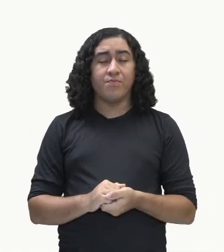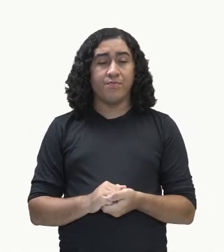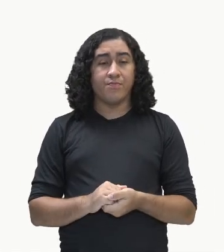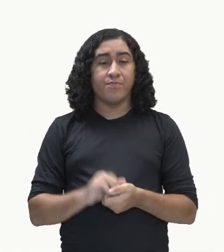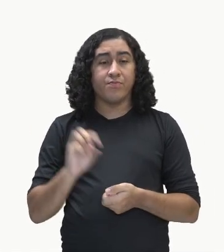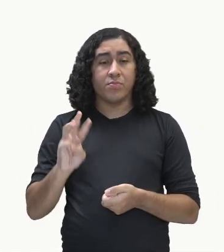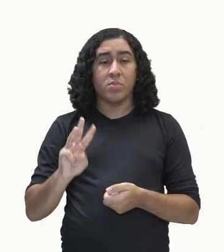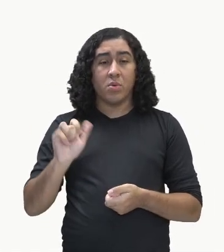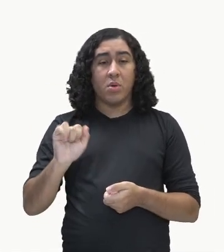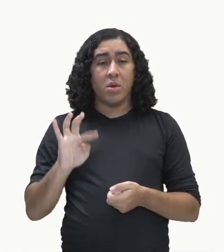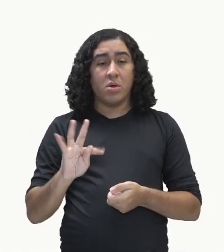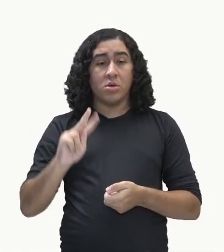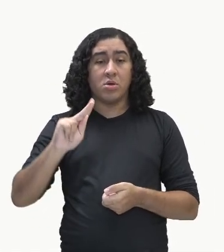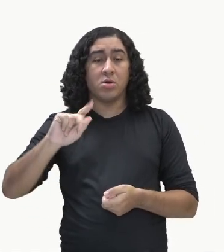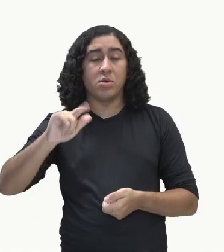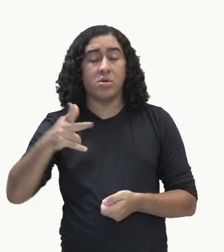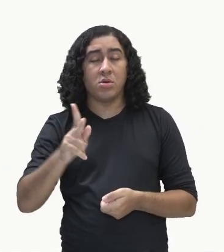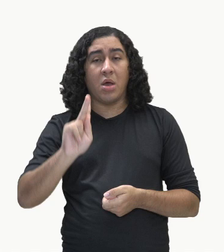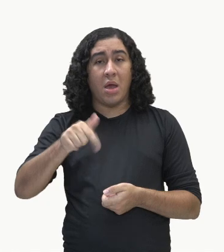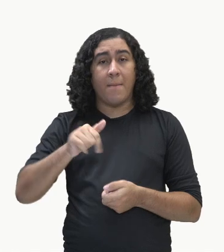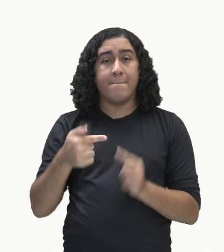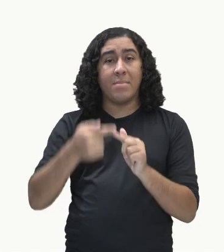passado, né, que nós assistimos.